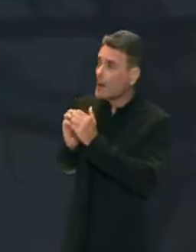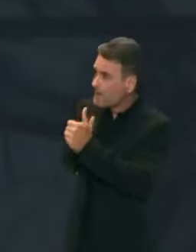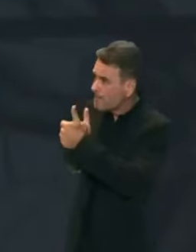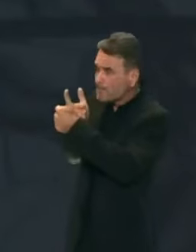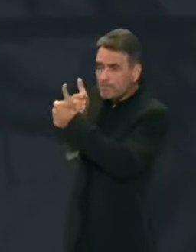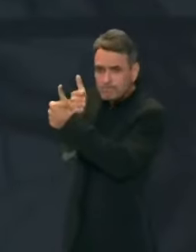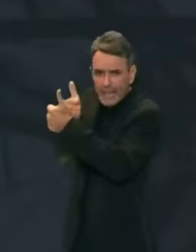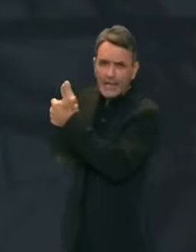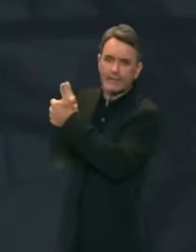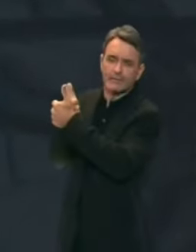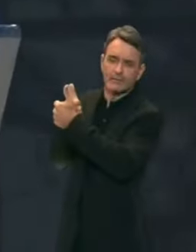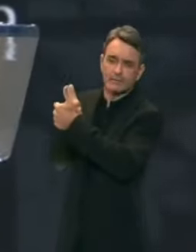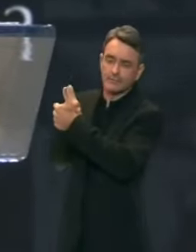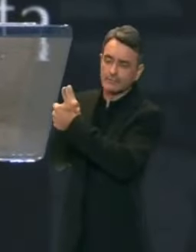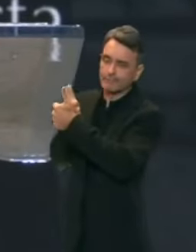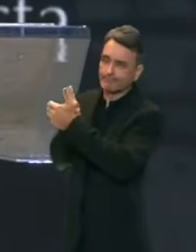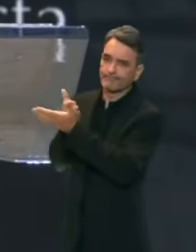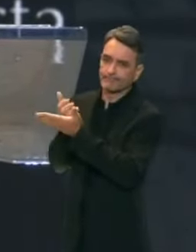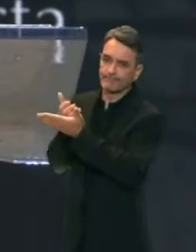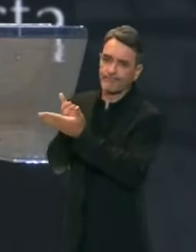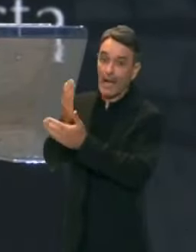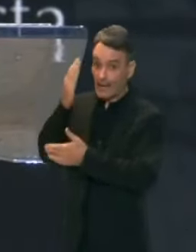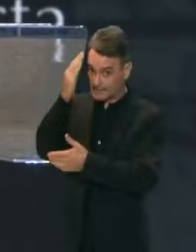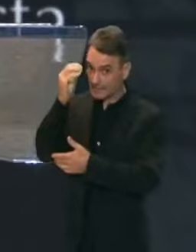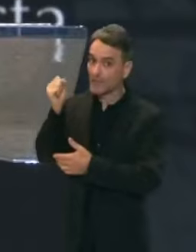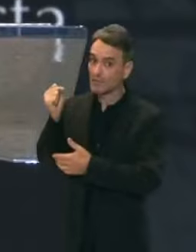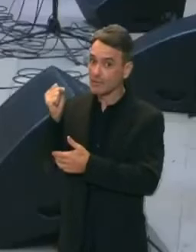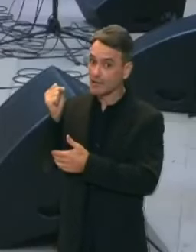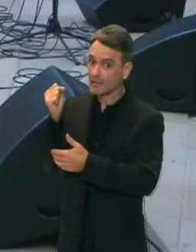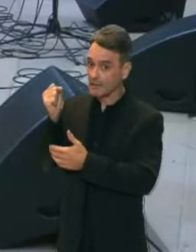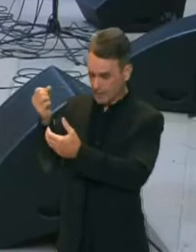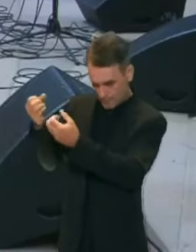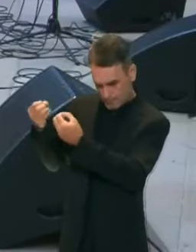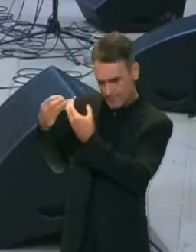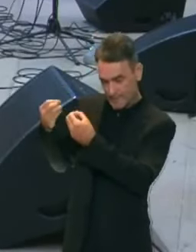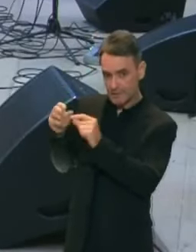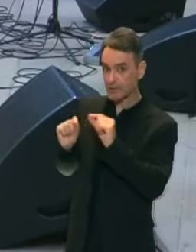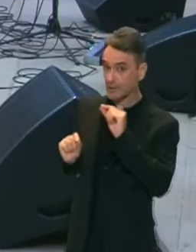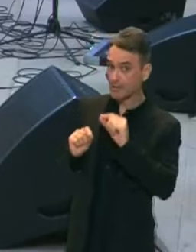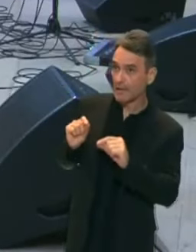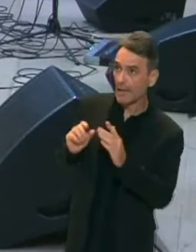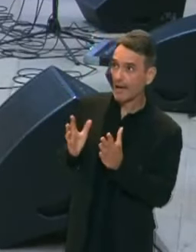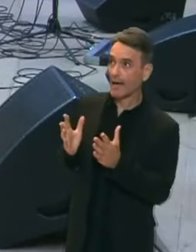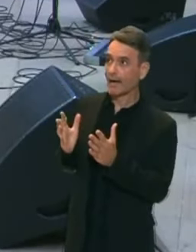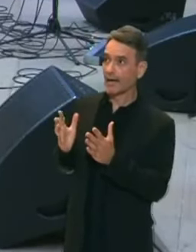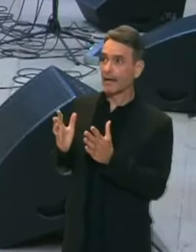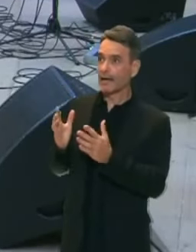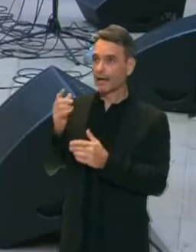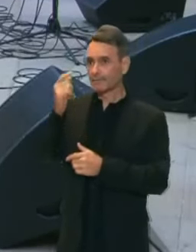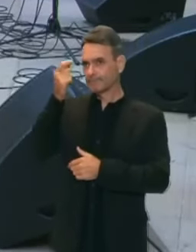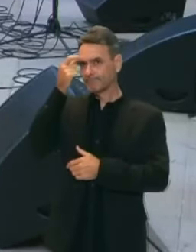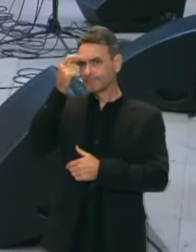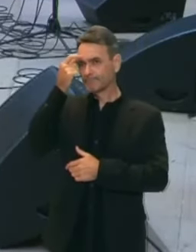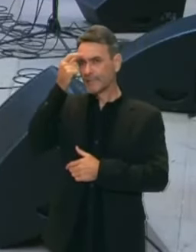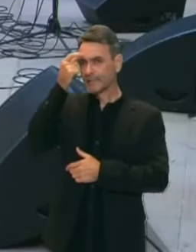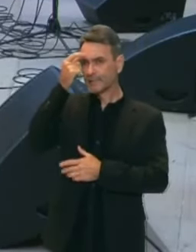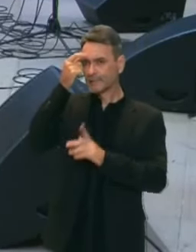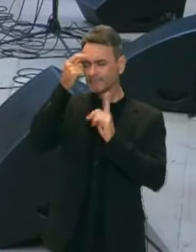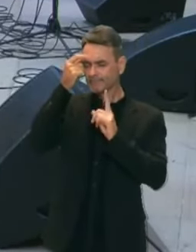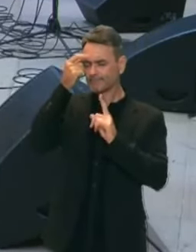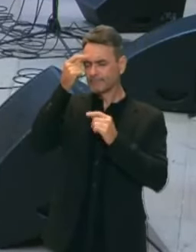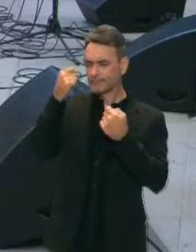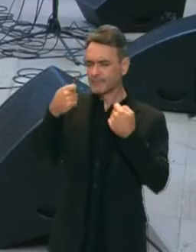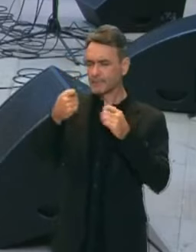com Deus. Quando a sabedoria fala, além de nos conectarmos, de mantermos a nossa mente cativa,